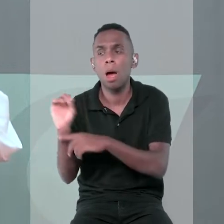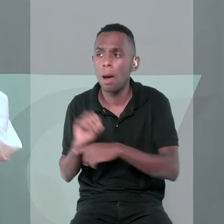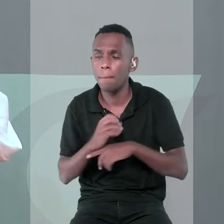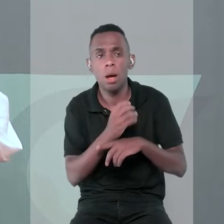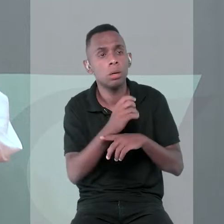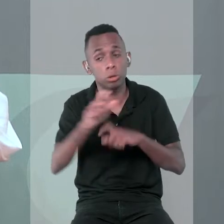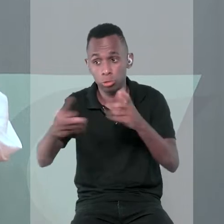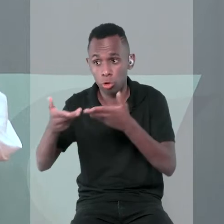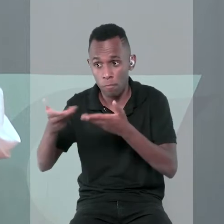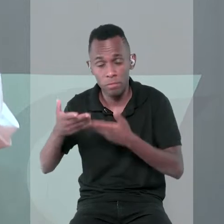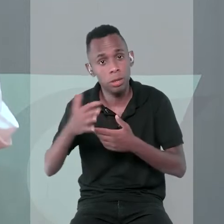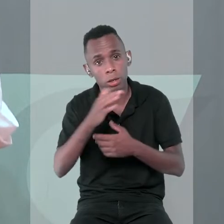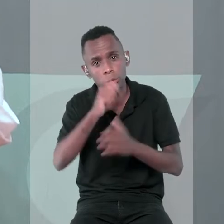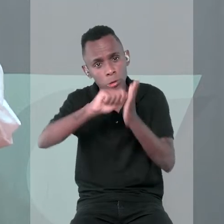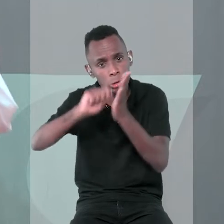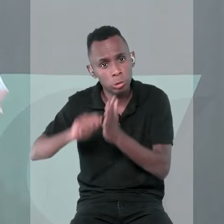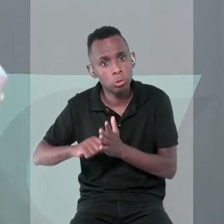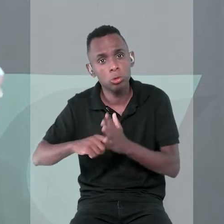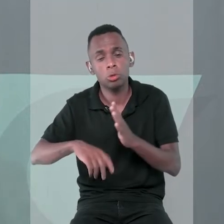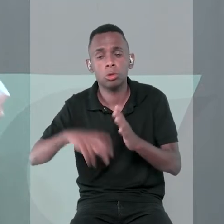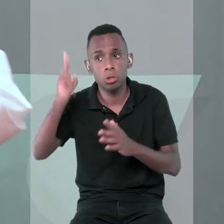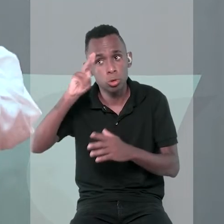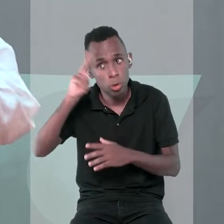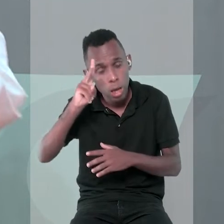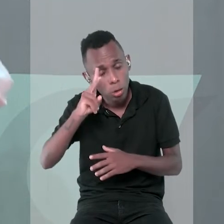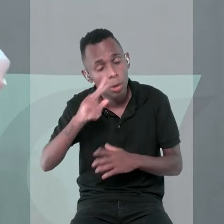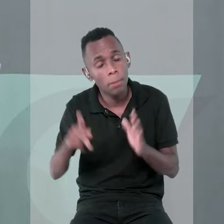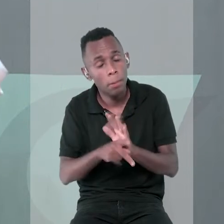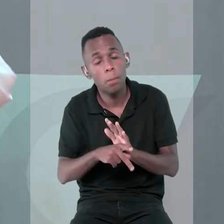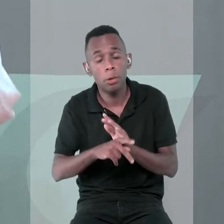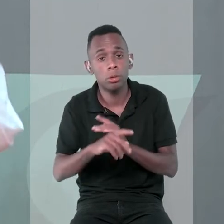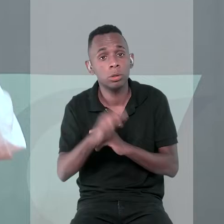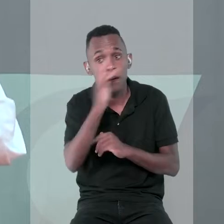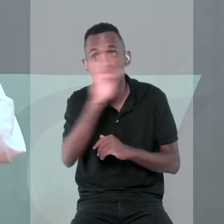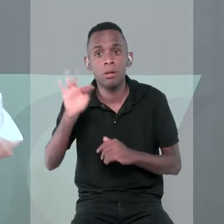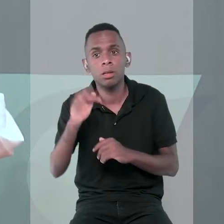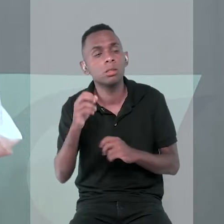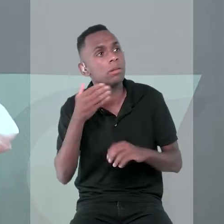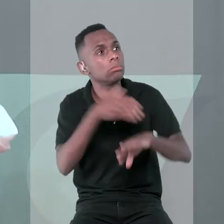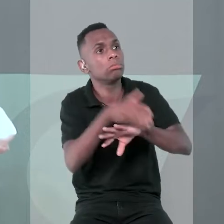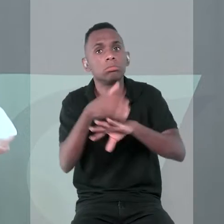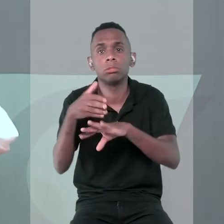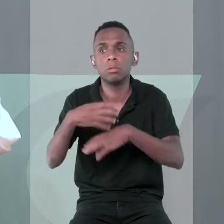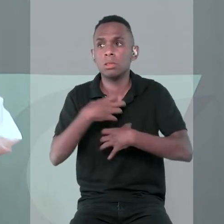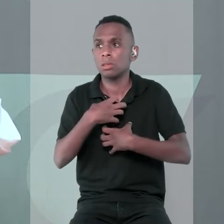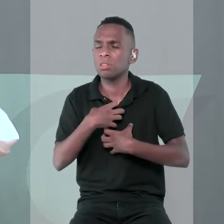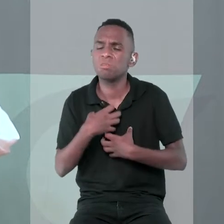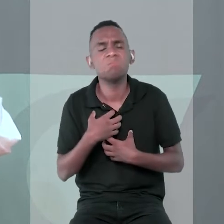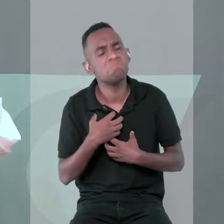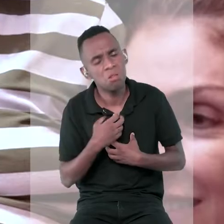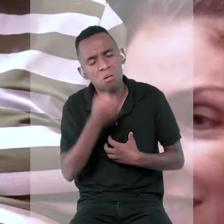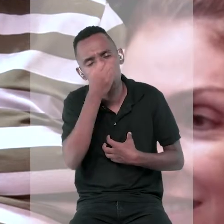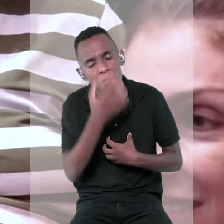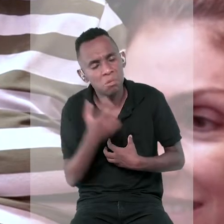grandes historiadores da França, então, em cada ambiente, você vai vivendo a história dela. Isso eu achei muito assim, foi muito bem pensado,